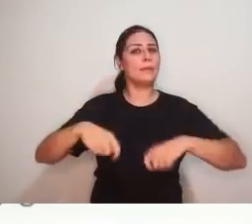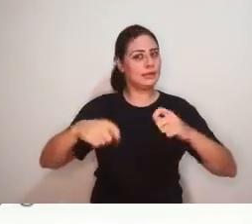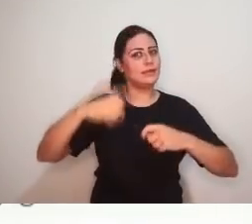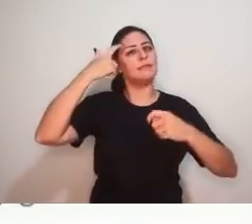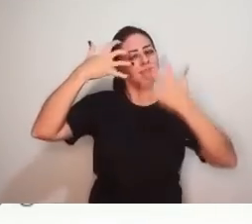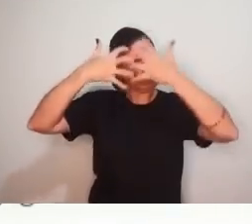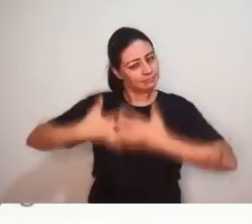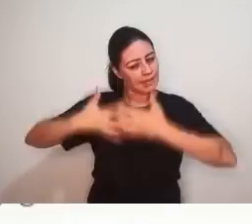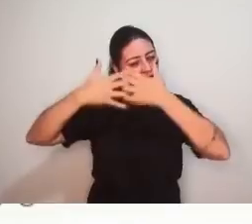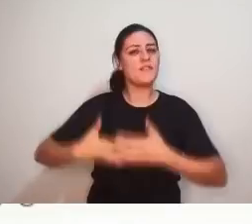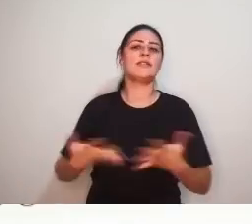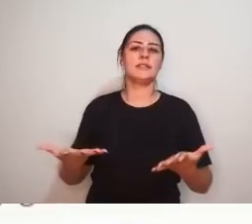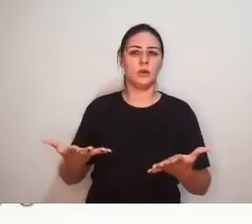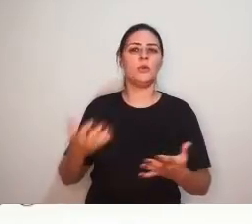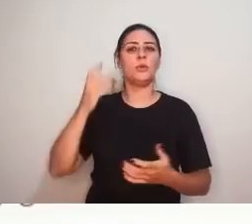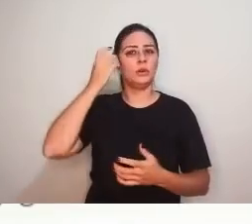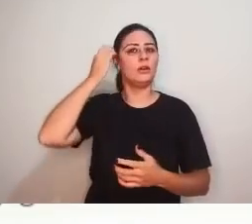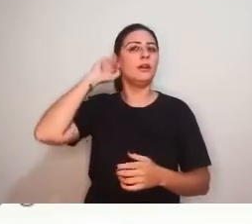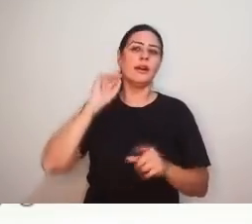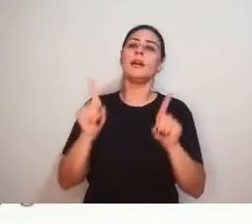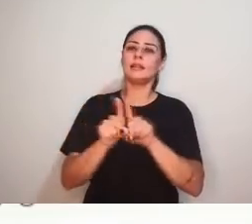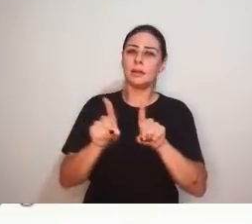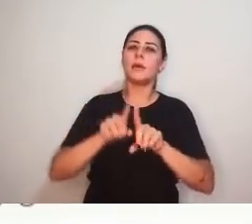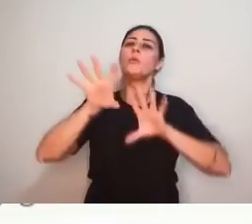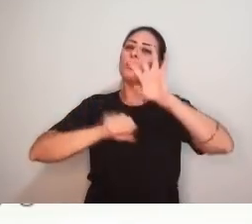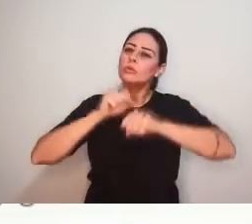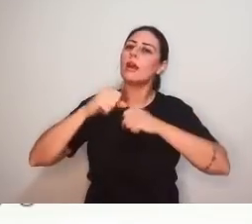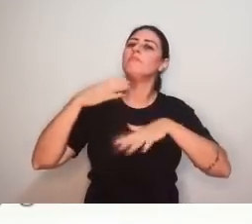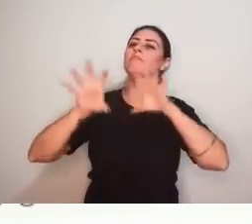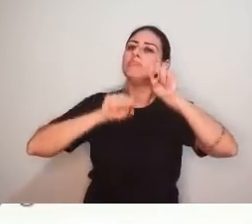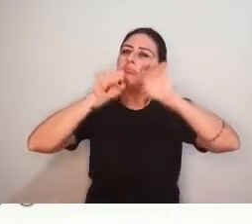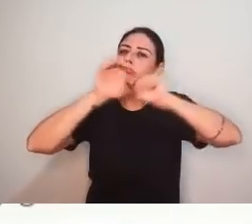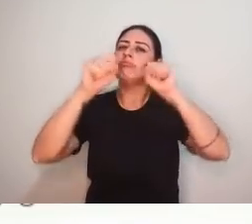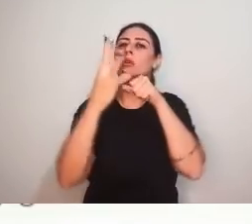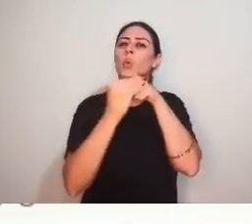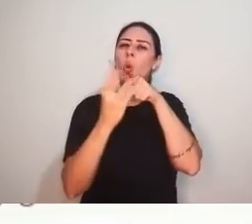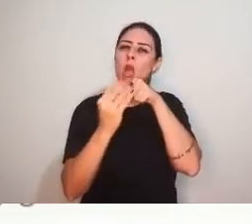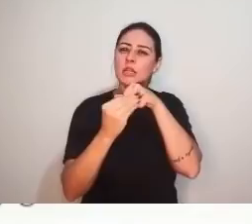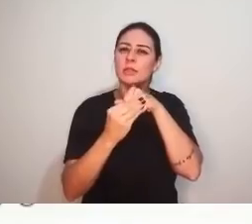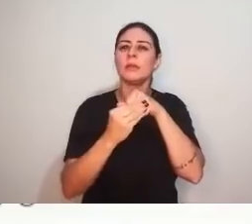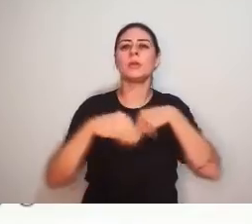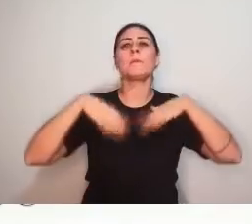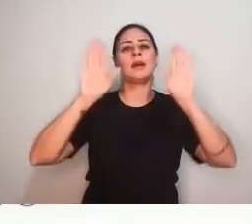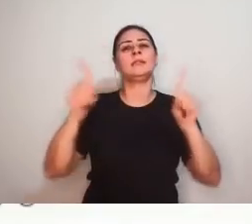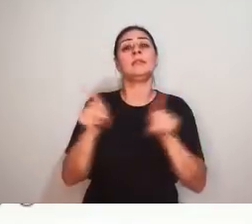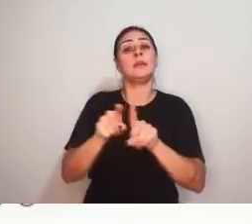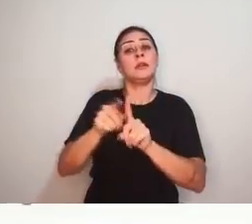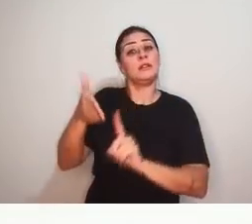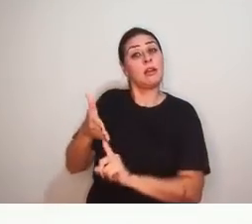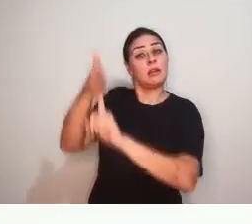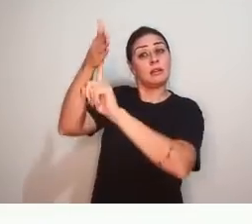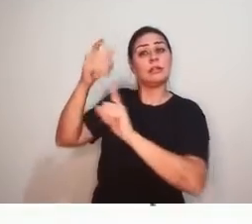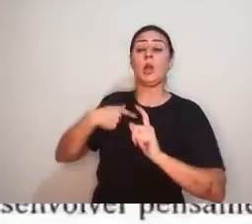metacognição. O professor tem que fazer isso com maestria. Procurar atualização do conhecimento didático-pedagógico, claro. No